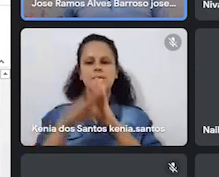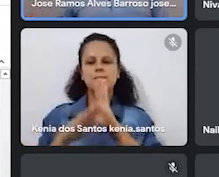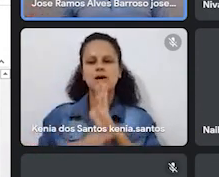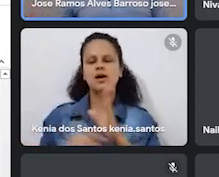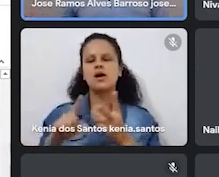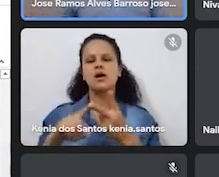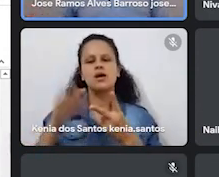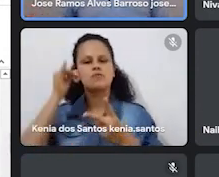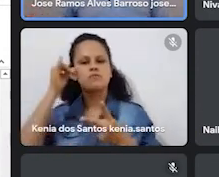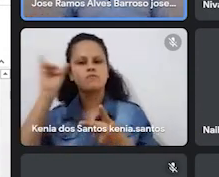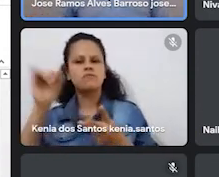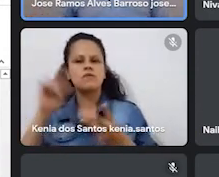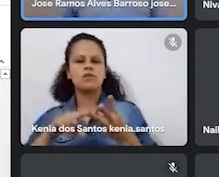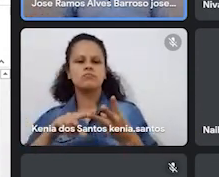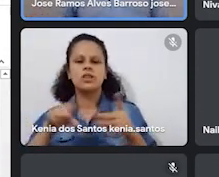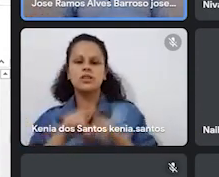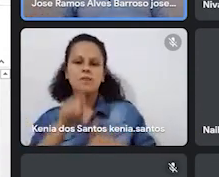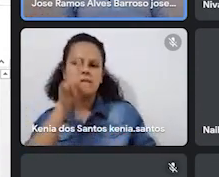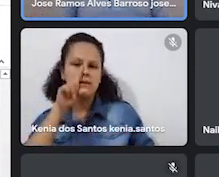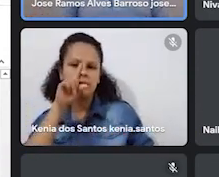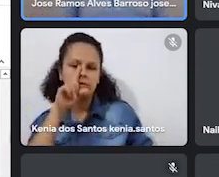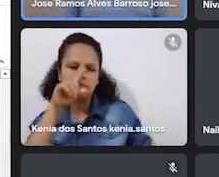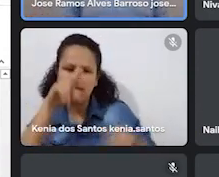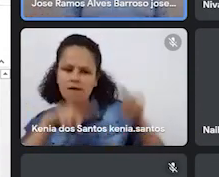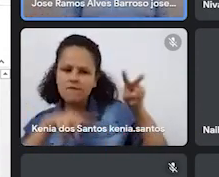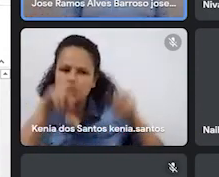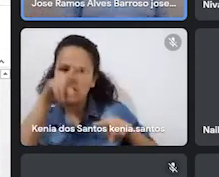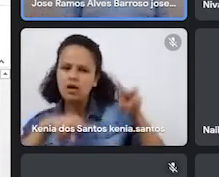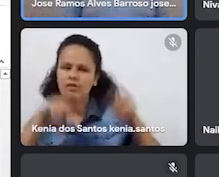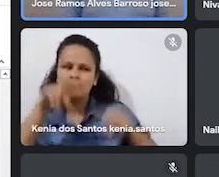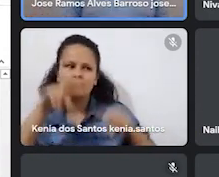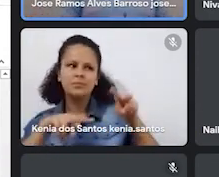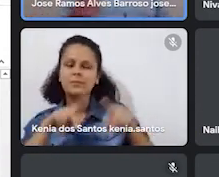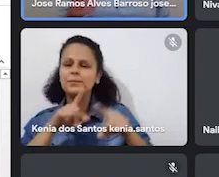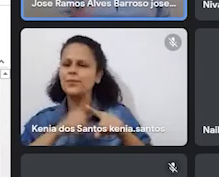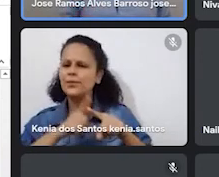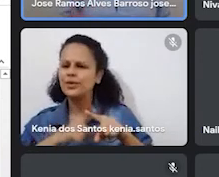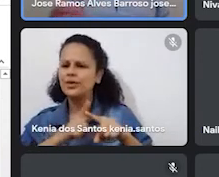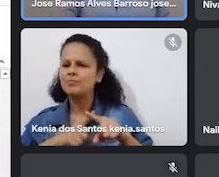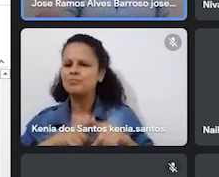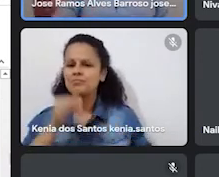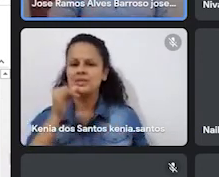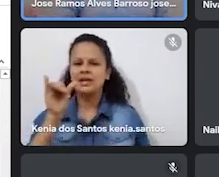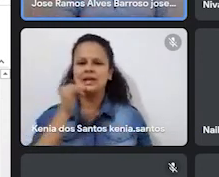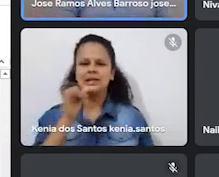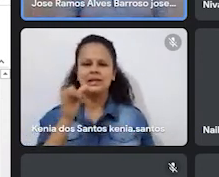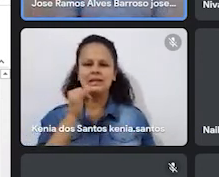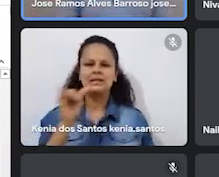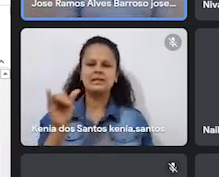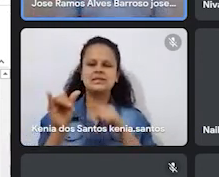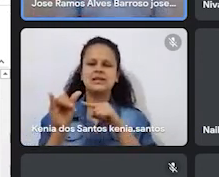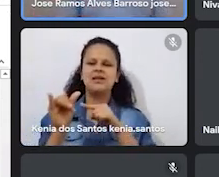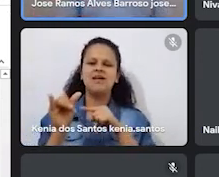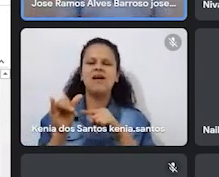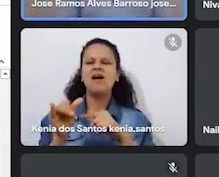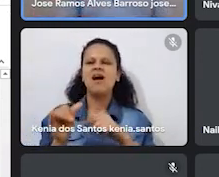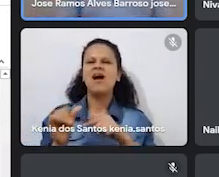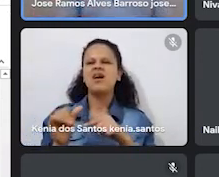a análise de risco. Porque a eletricidade, ela não admite